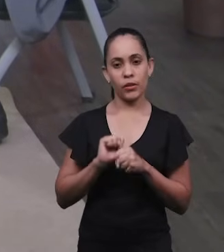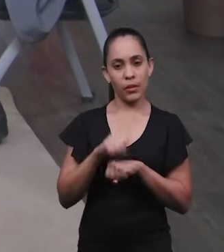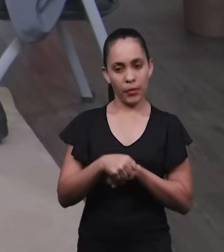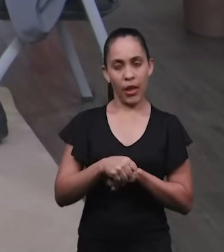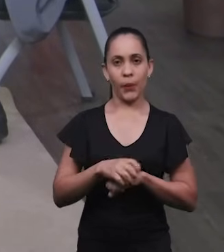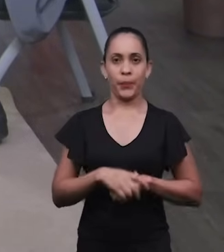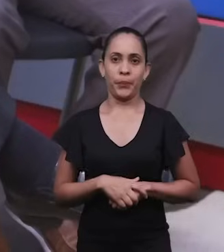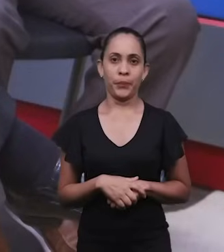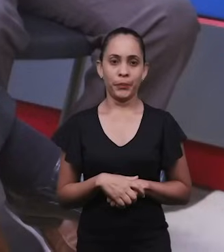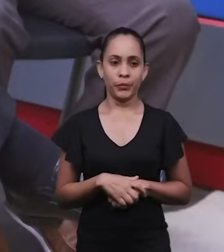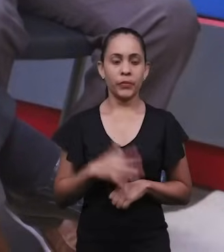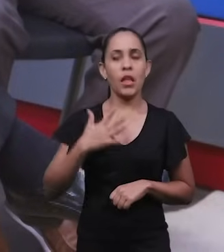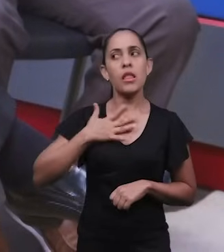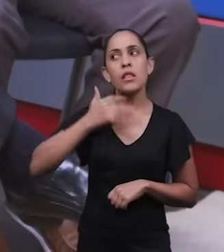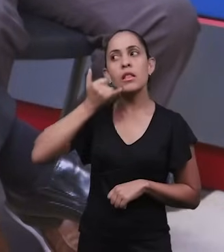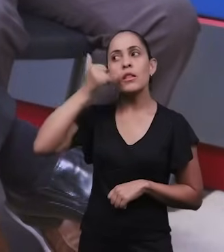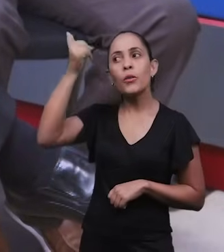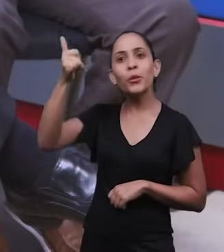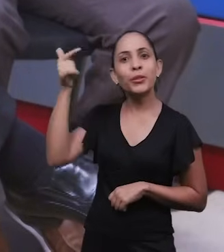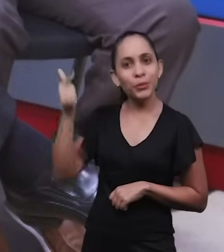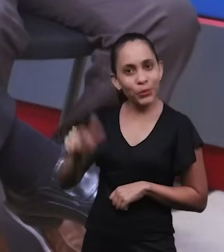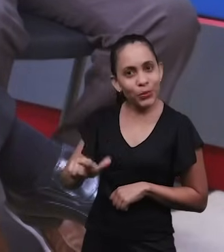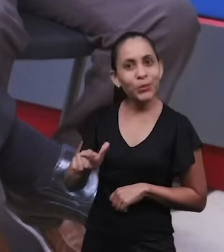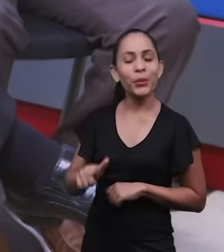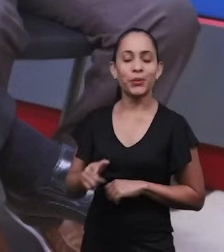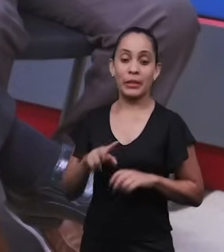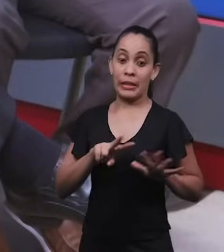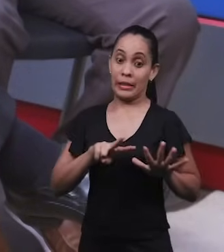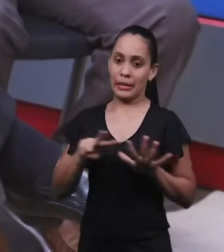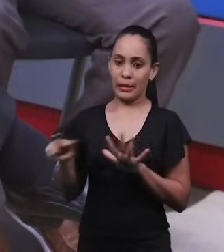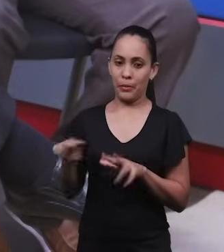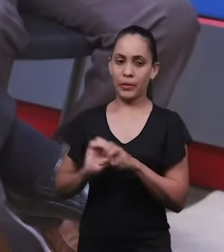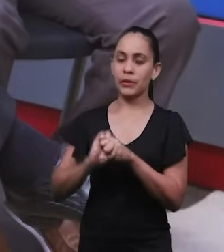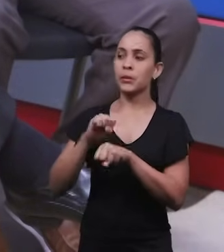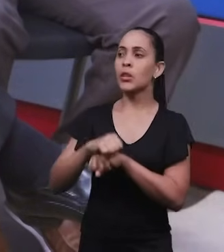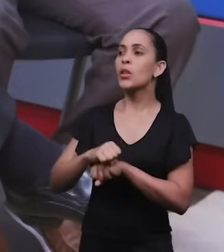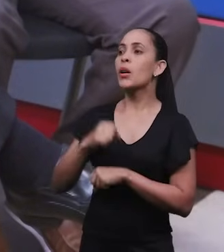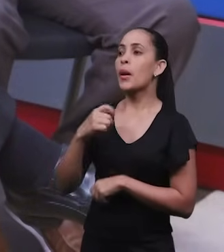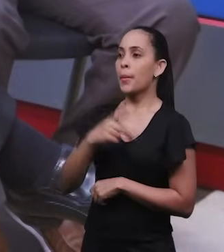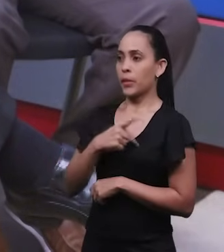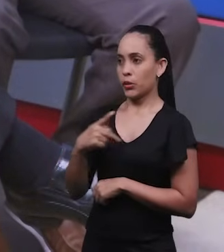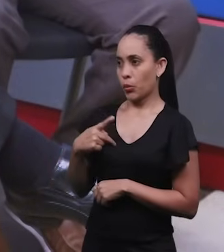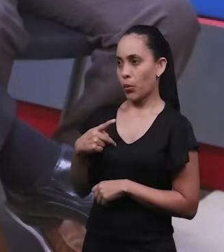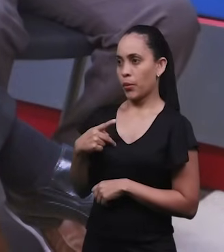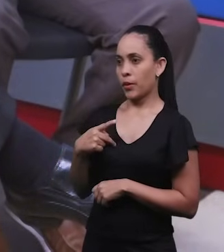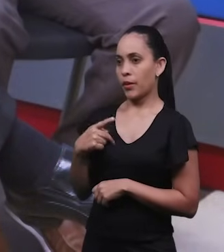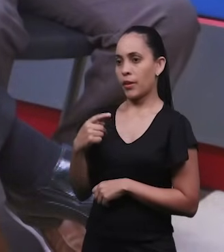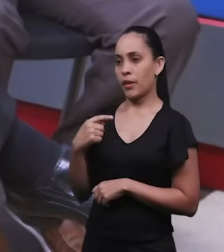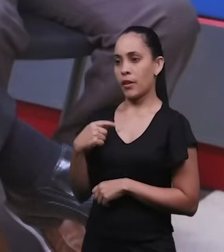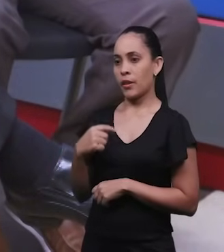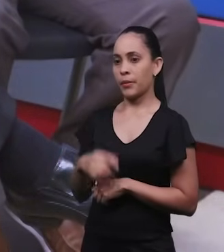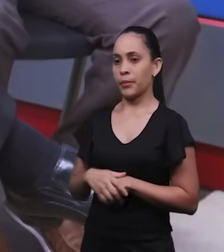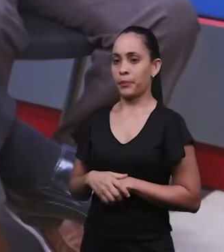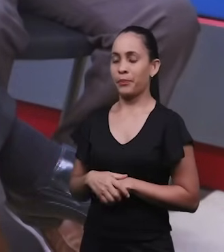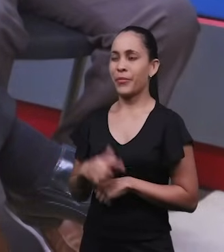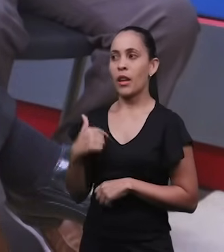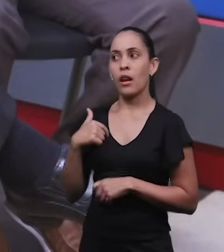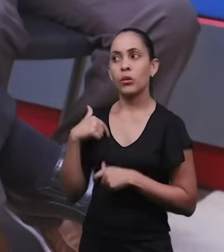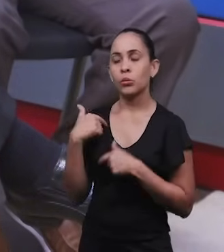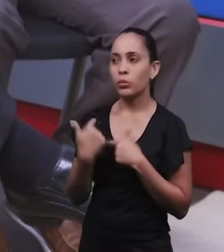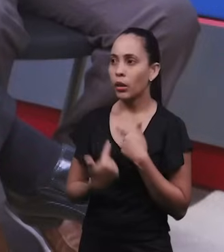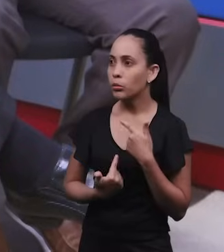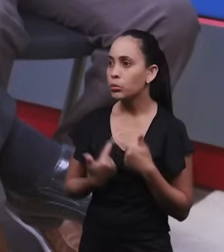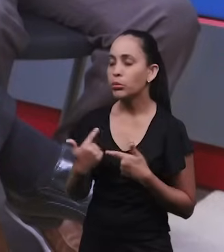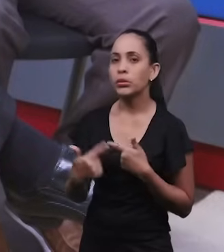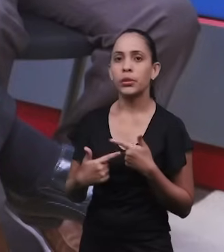seminário. Aí ele ligou novamente, antes da semana do seminário, ele ligou, pastor, olha, não sabe, a